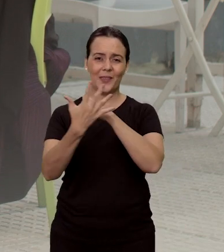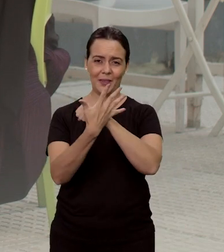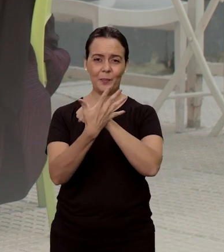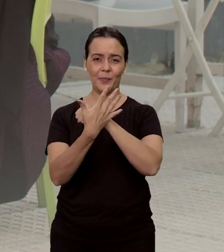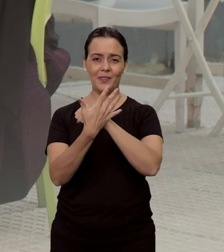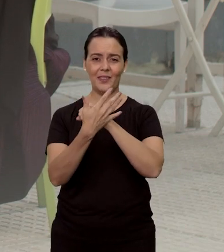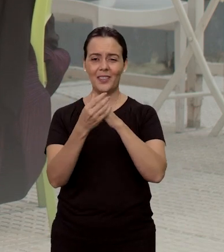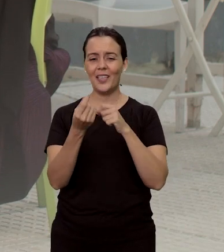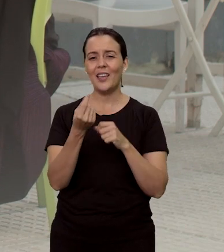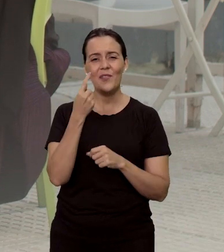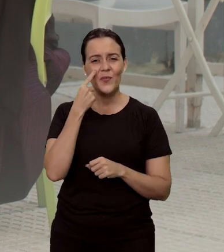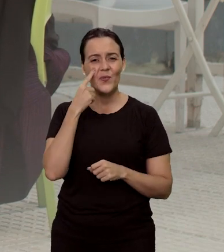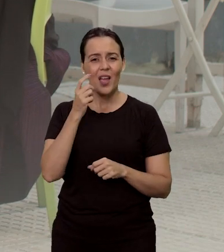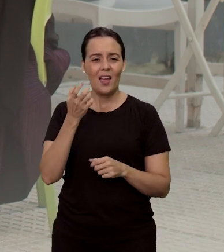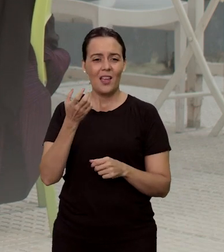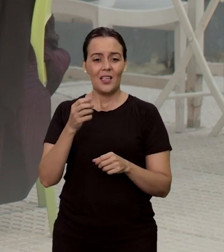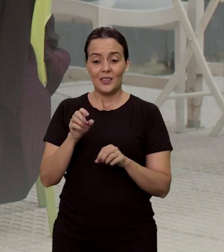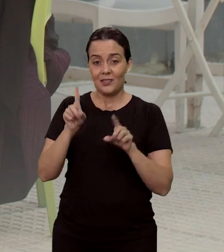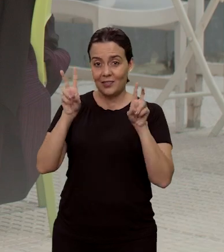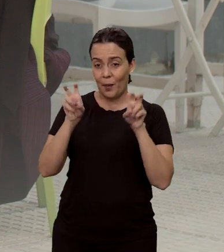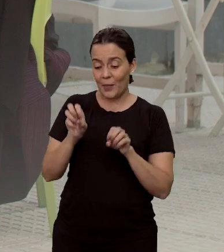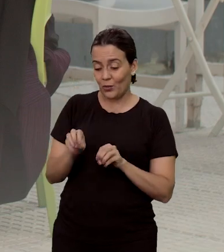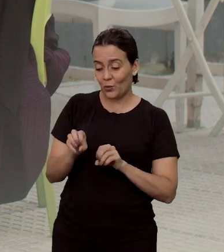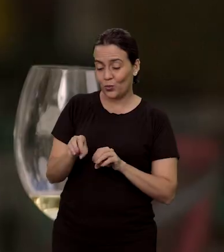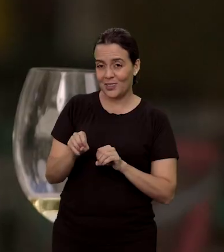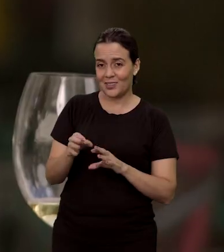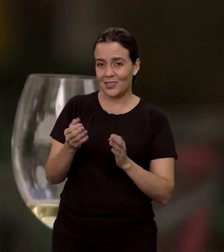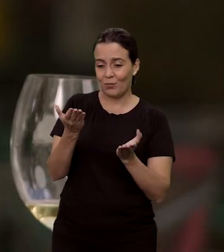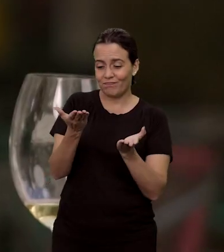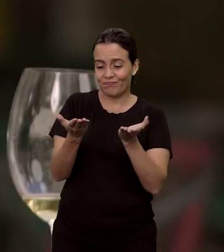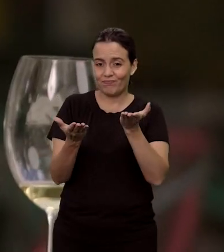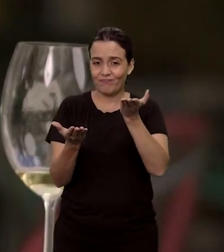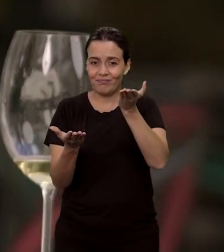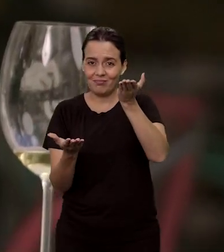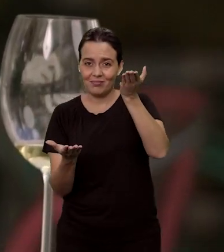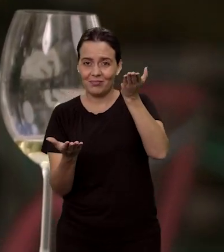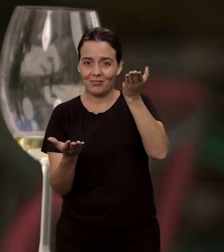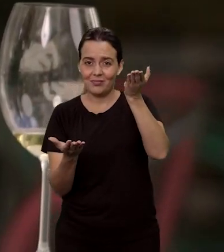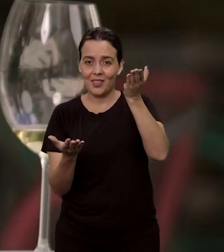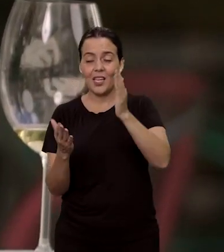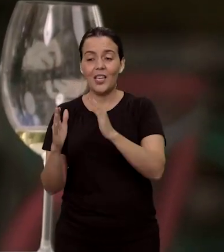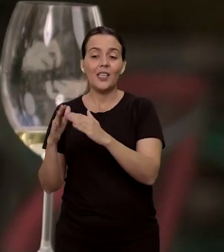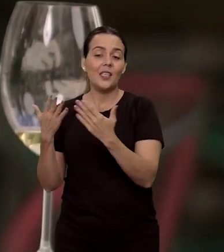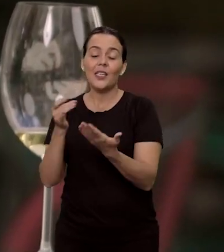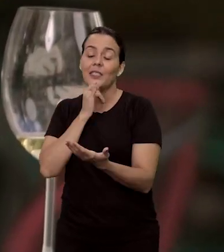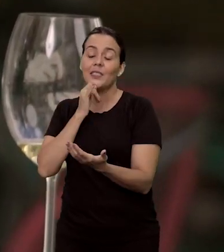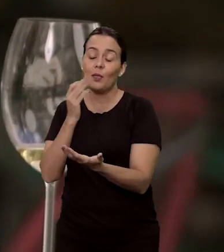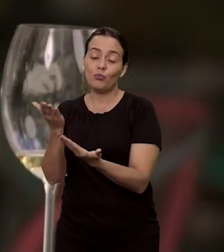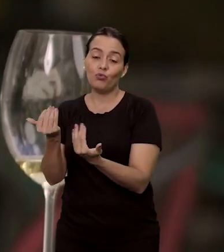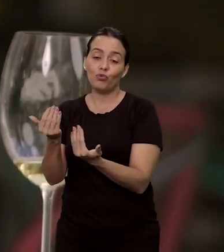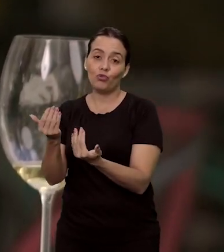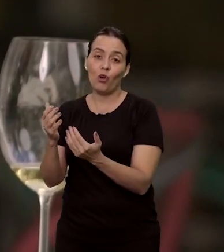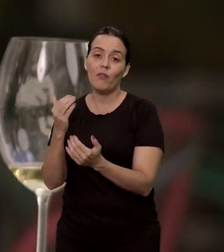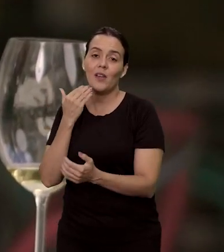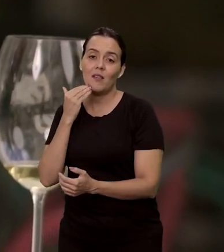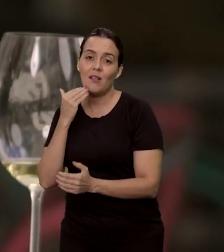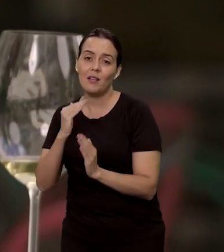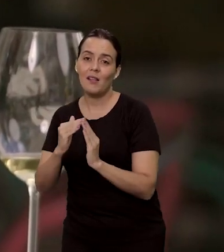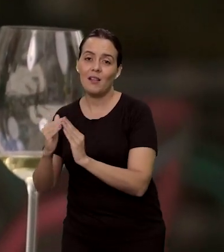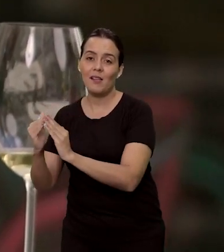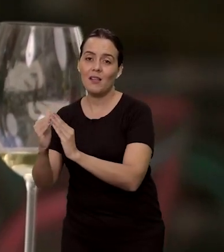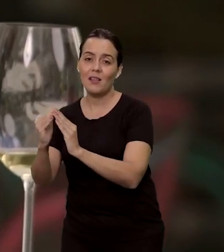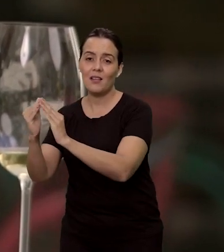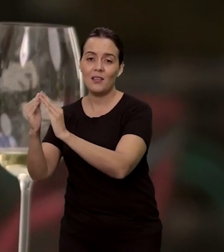para a educação, por exemplo, na pandemia, a gente viu a diferença, né, de um jovem periférico que estuda numa escola